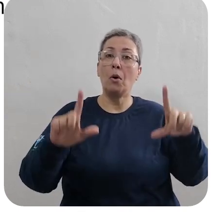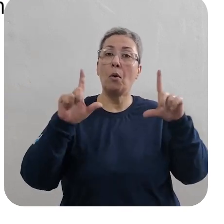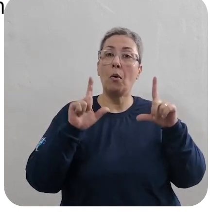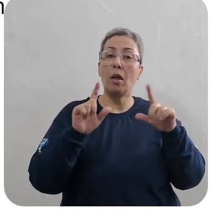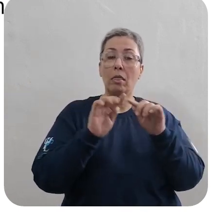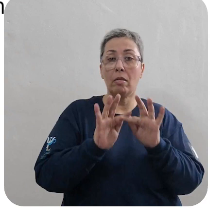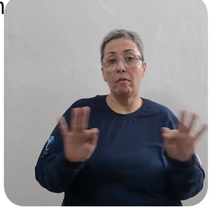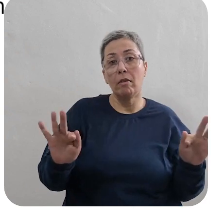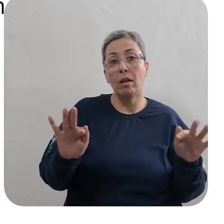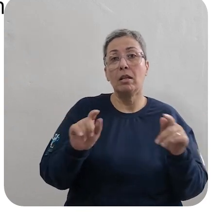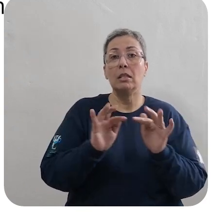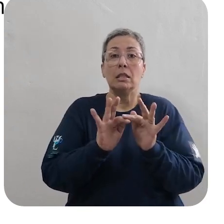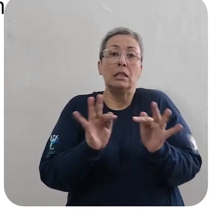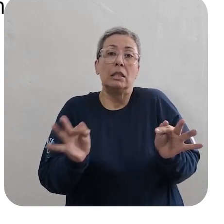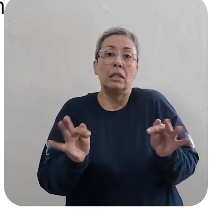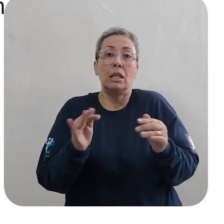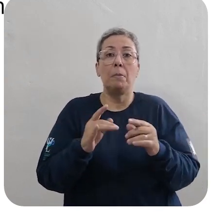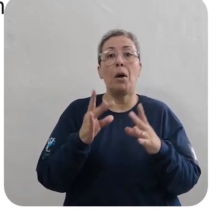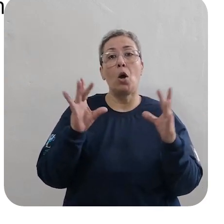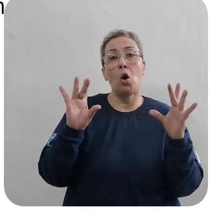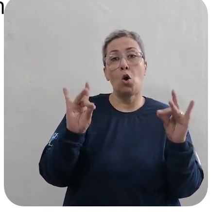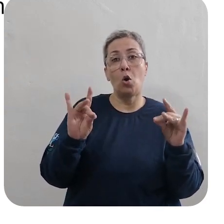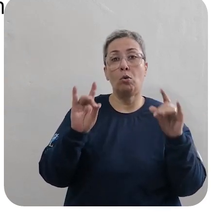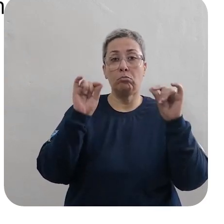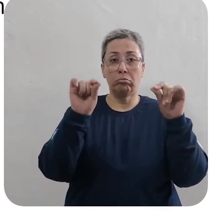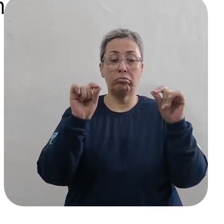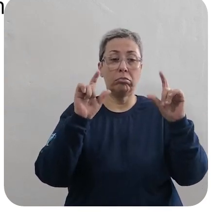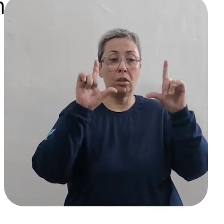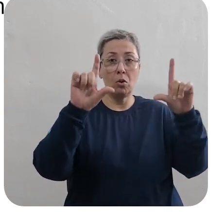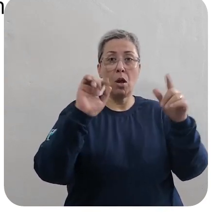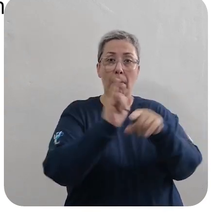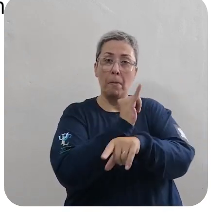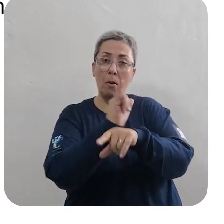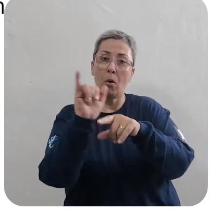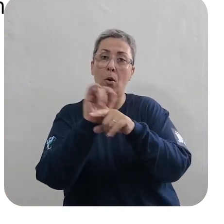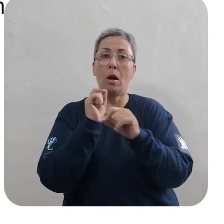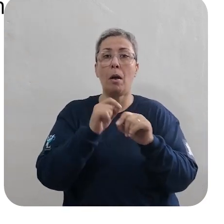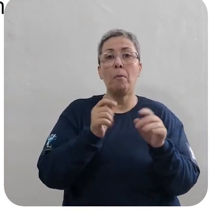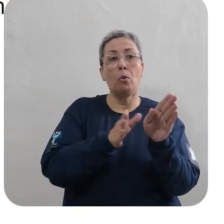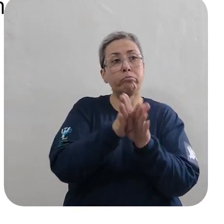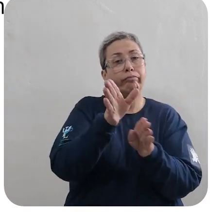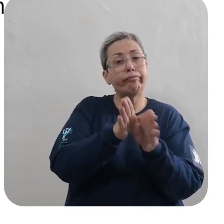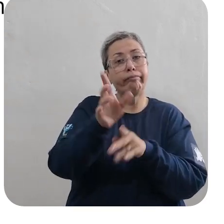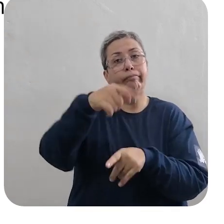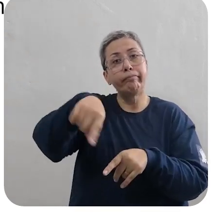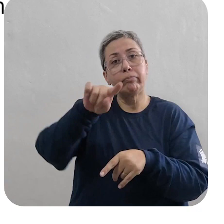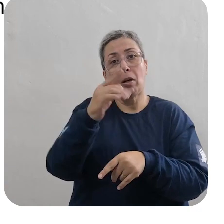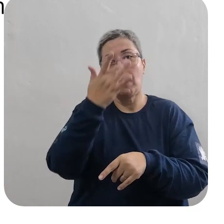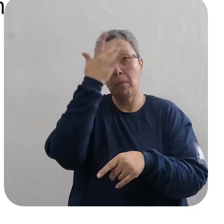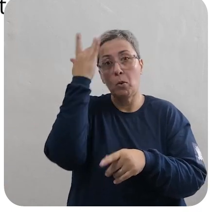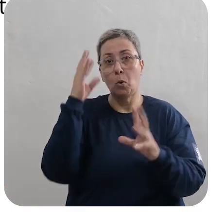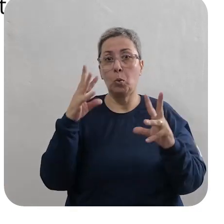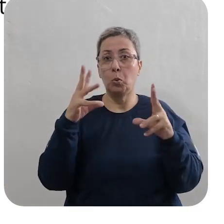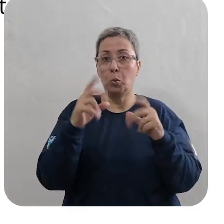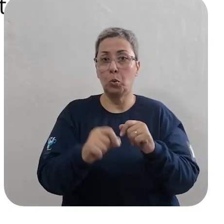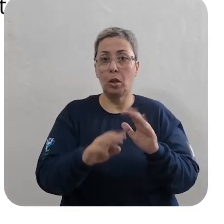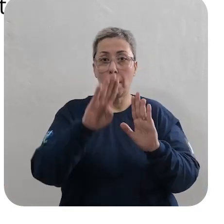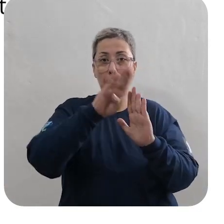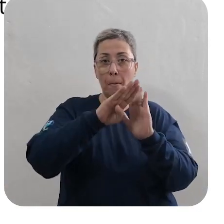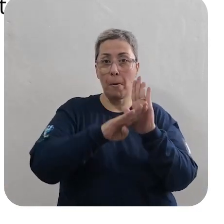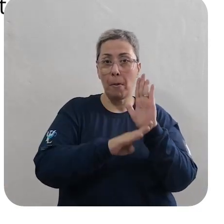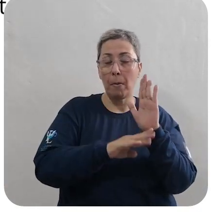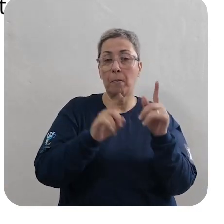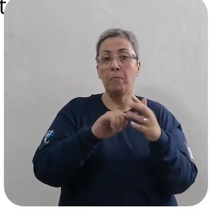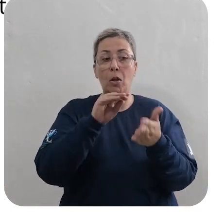Cartazes com frases simples para serem colados em lugares estratégicos para orientar as pessoas.